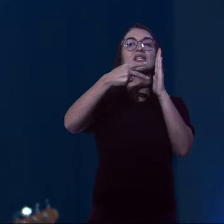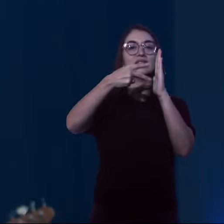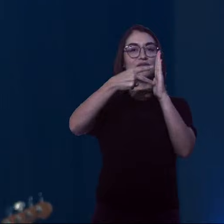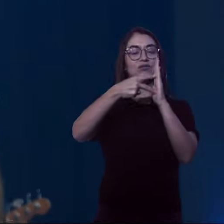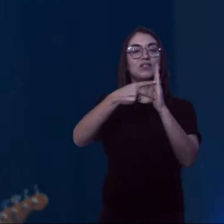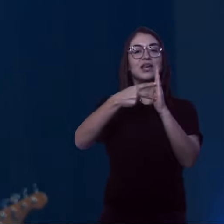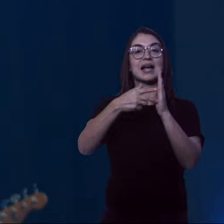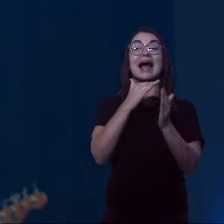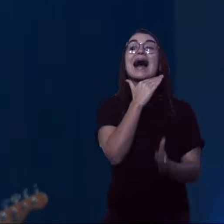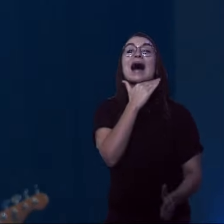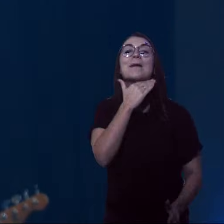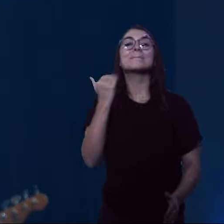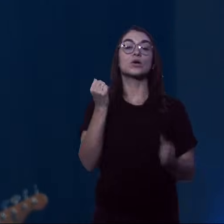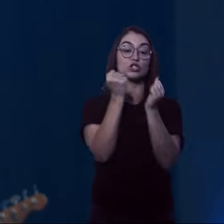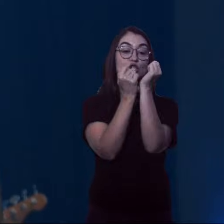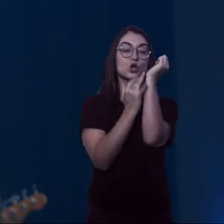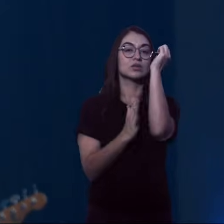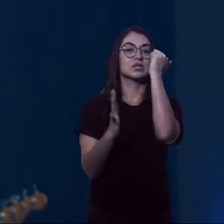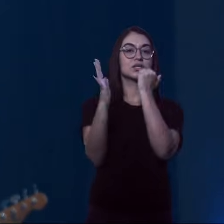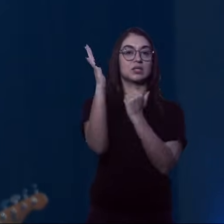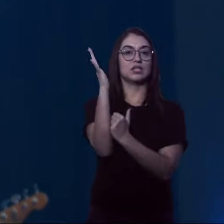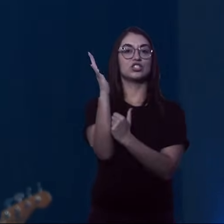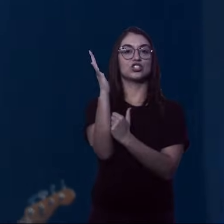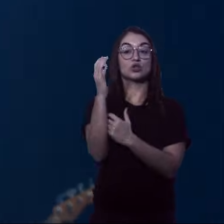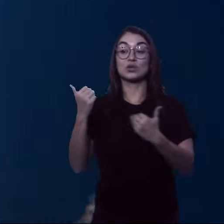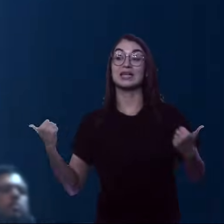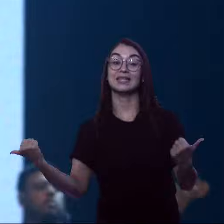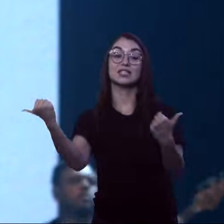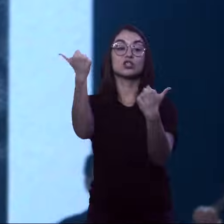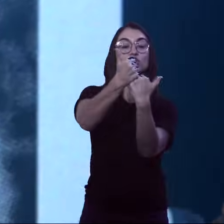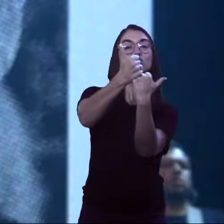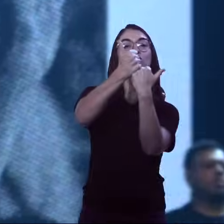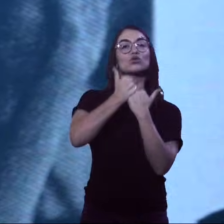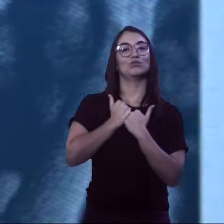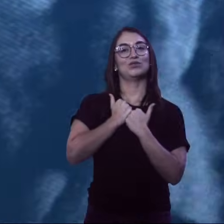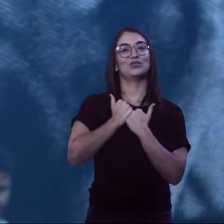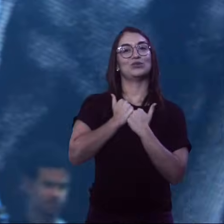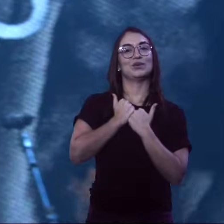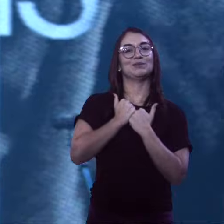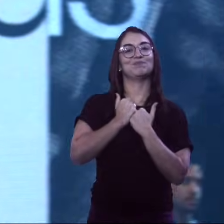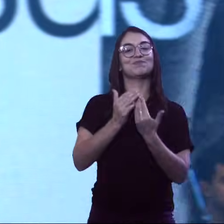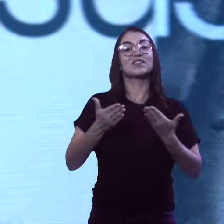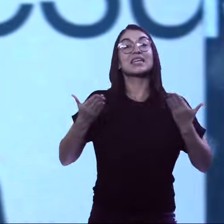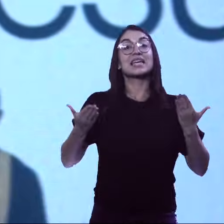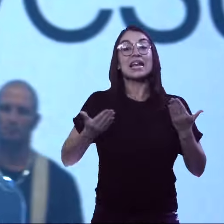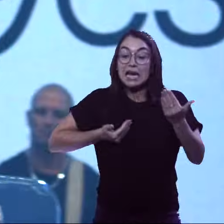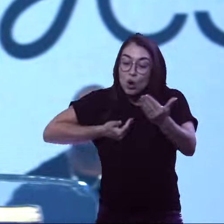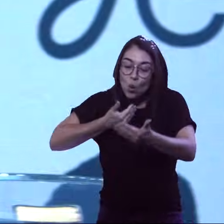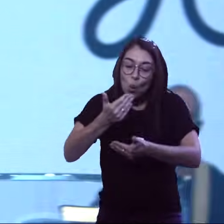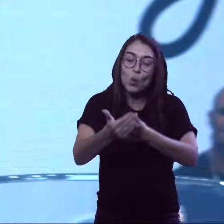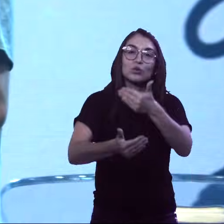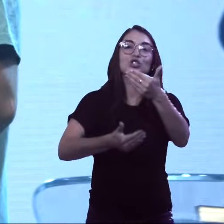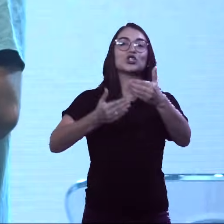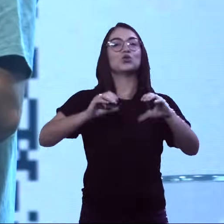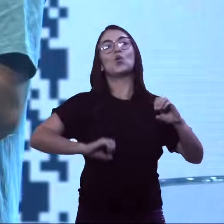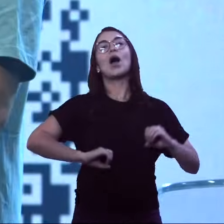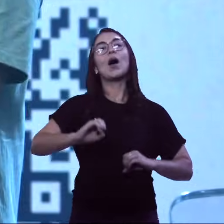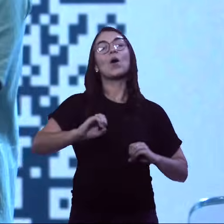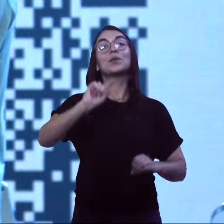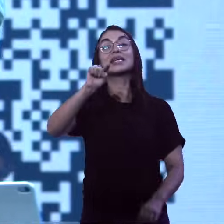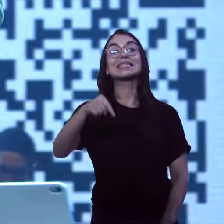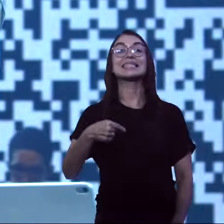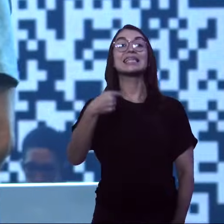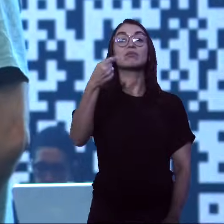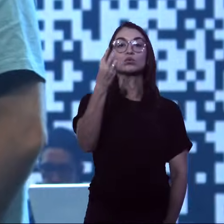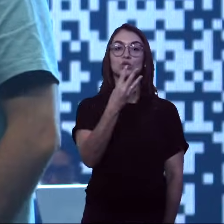de Jesus, Ele toma o nosso lugar. Só que Ele continua a obra. A Bíblia diz que depois